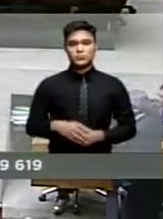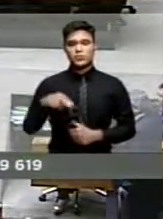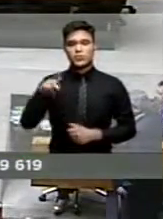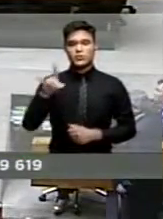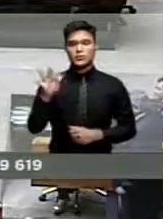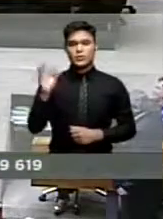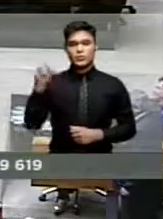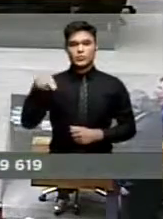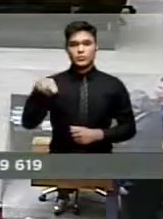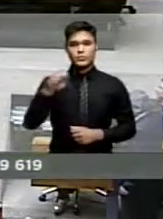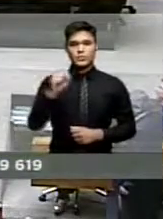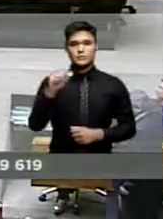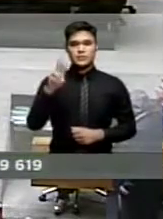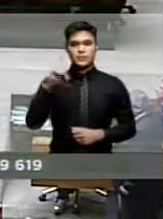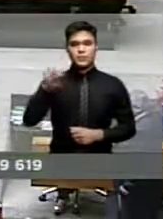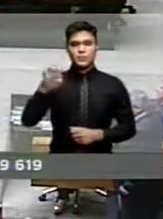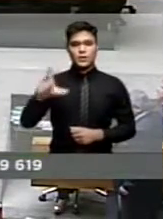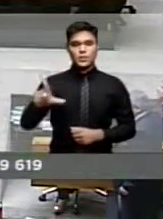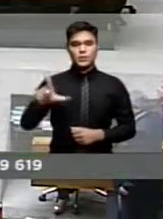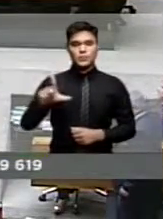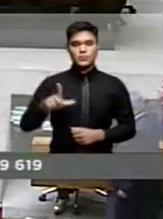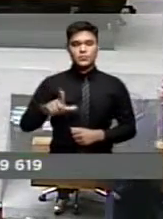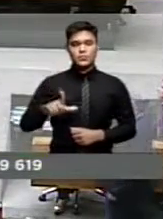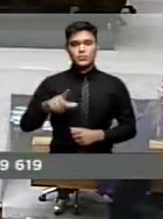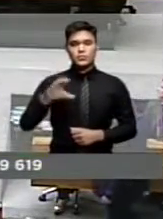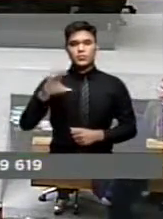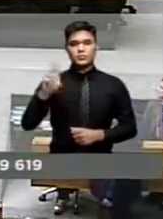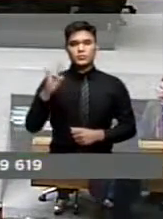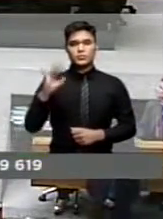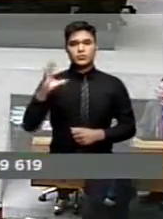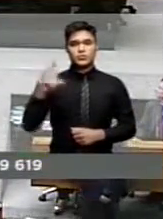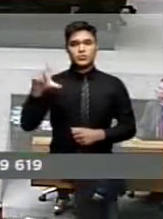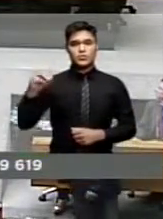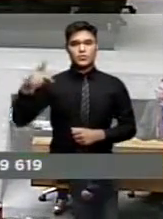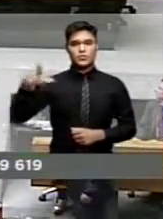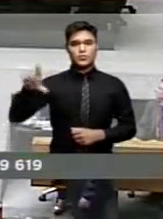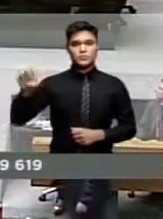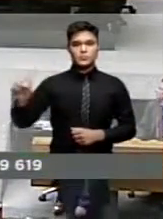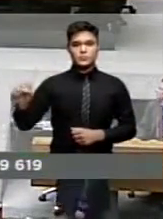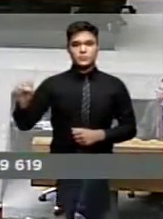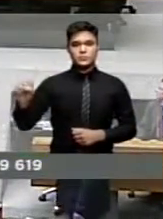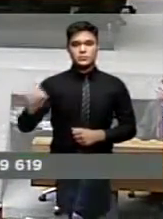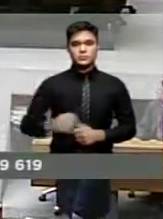Nilton Tato, Samuel Moreira, Chico Lopes,